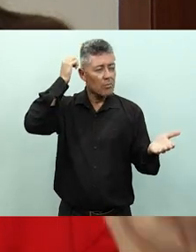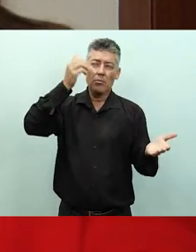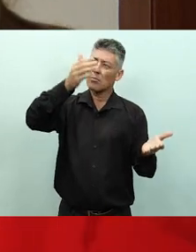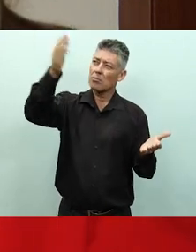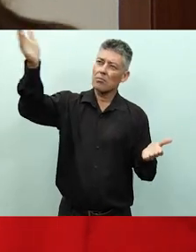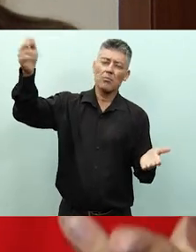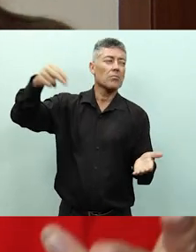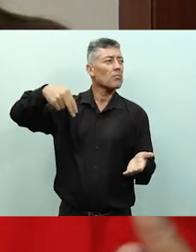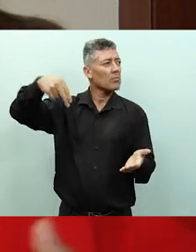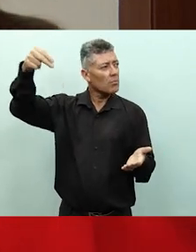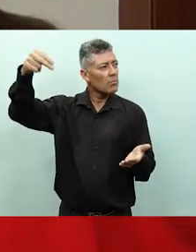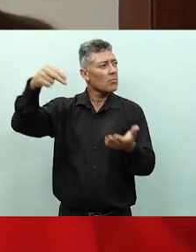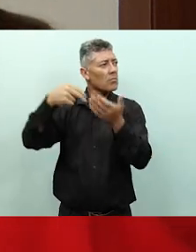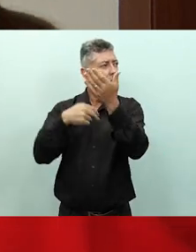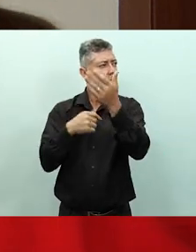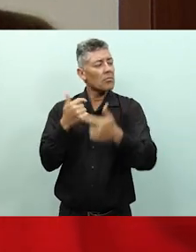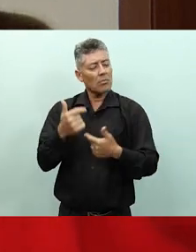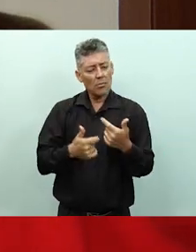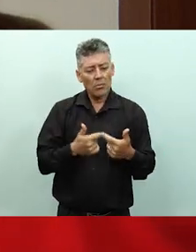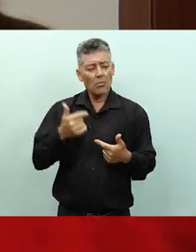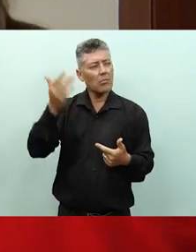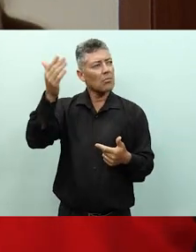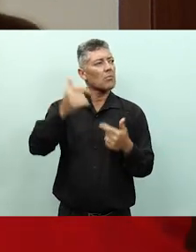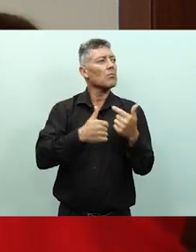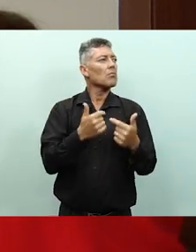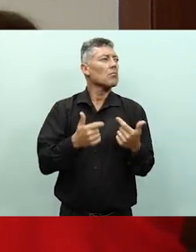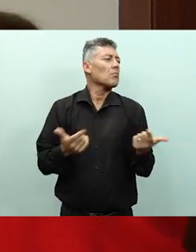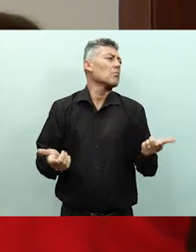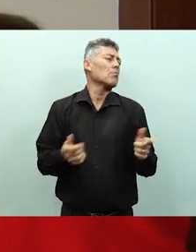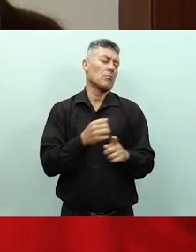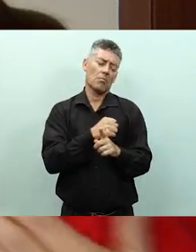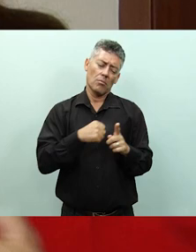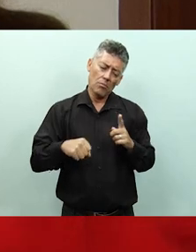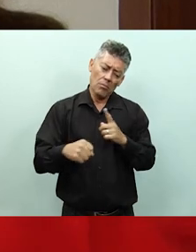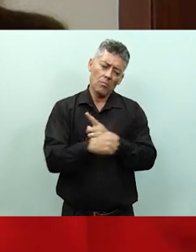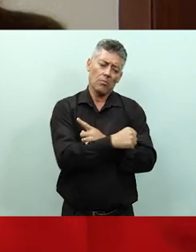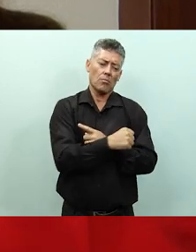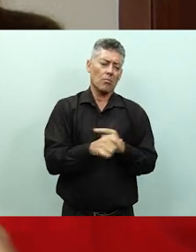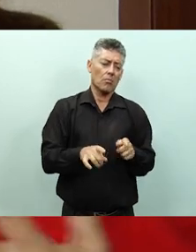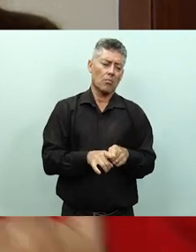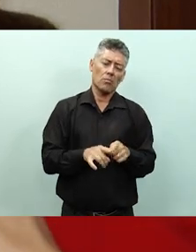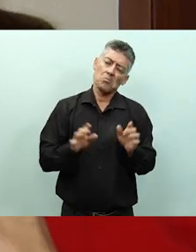daqueles que moram na Zona Norte, daqueles que trabalham na Zona Norte.